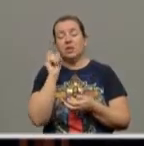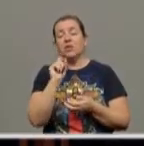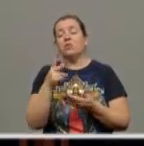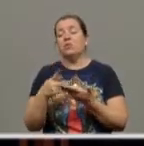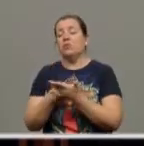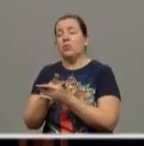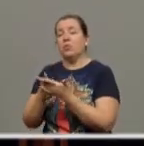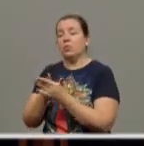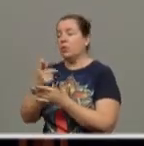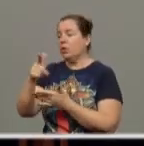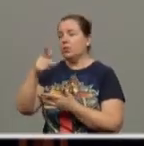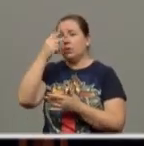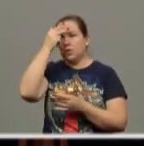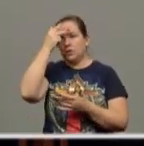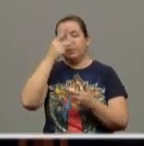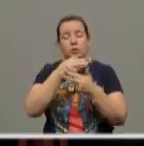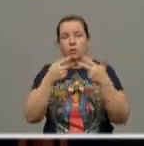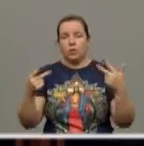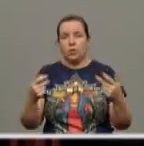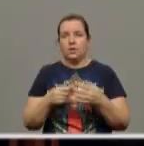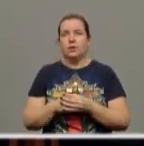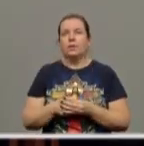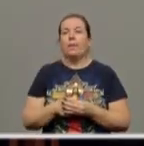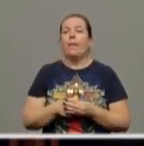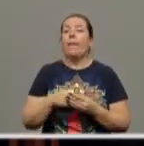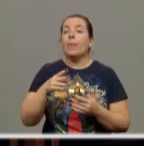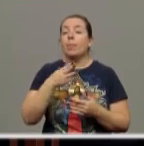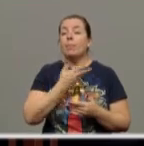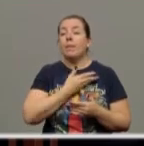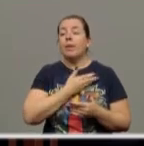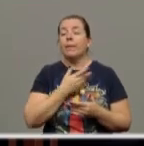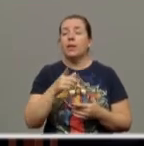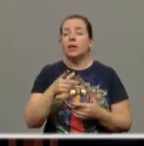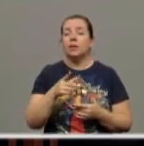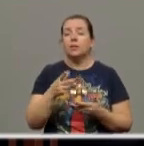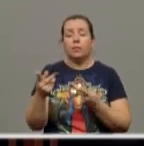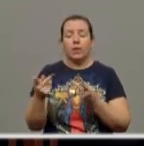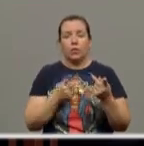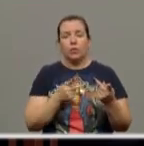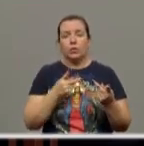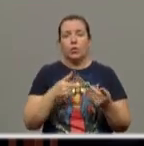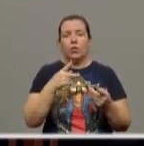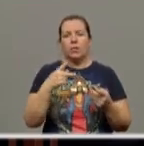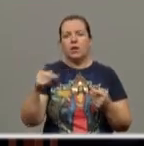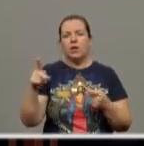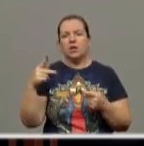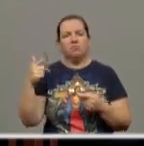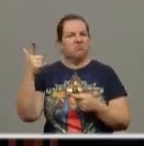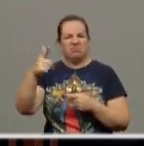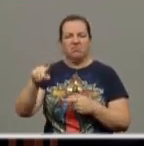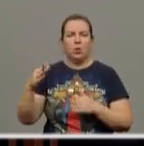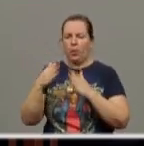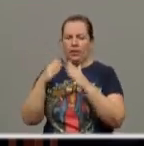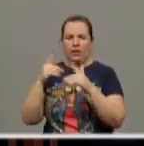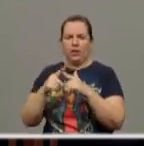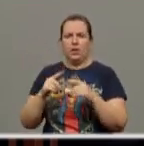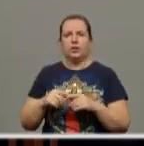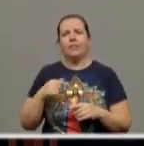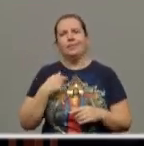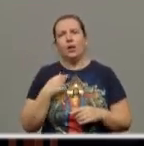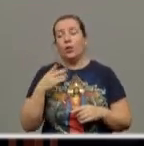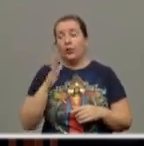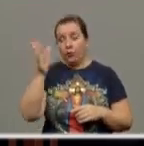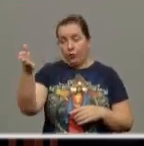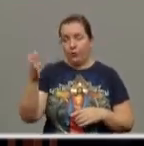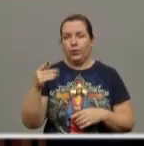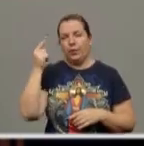coisas. Uma amiga minha me chamou para ir para o protestantismo. Fui para o protestantismo achando que eu estava, né, no melhor lugar do mundo,